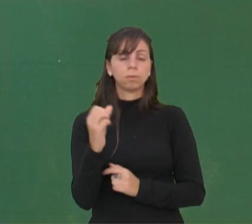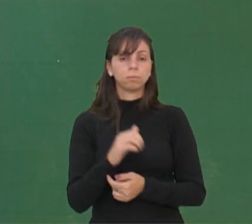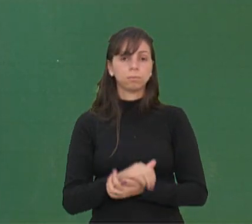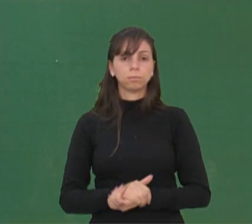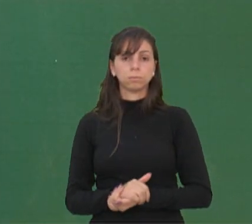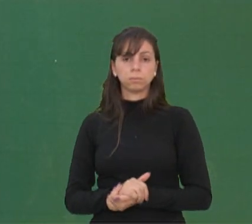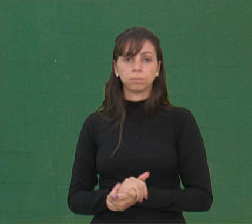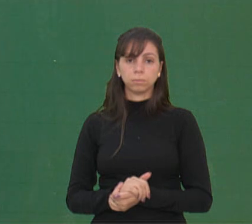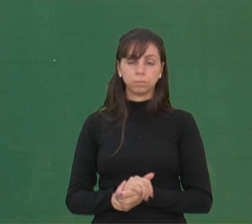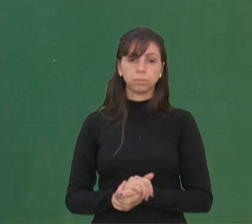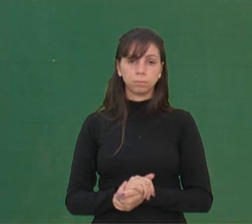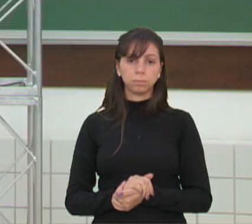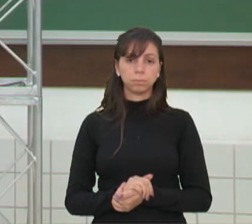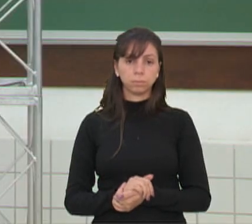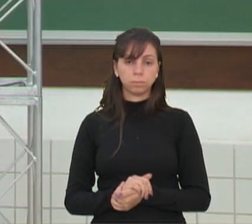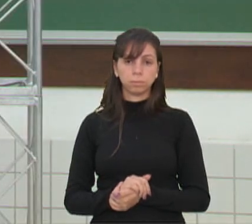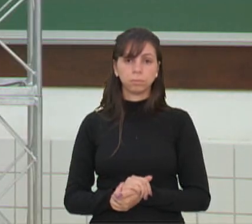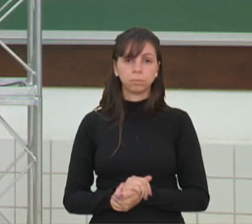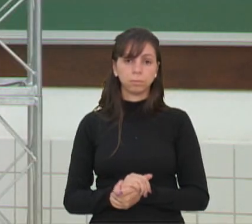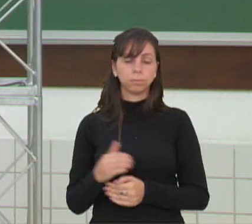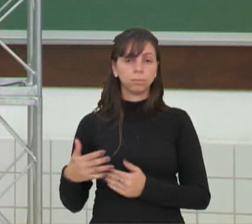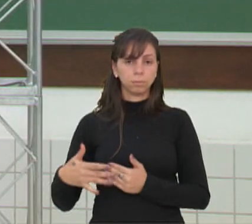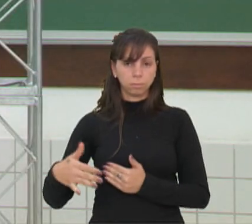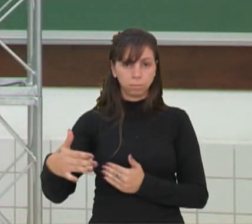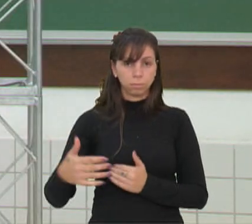tranquilo. Vamos dando continuidade então.